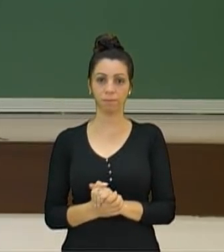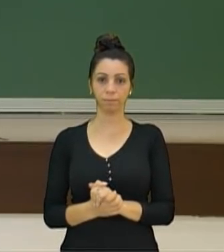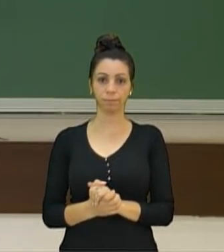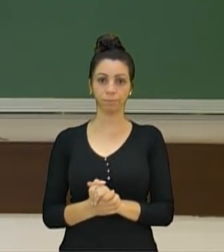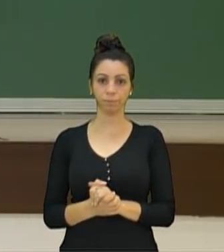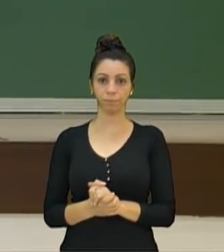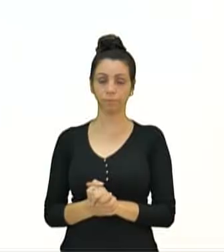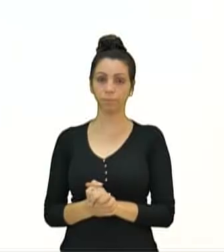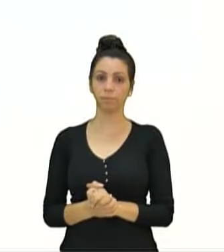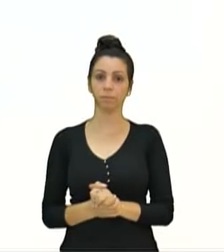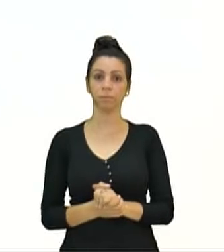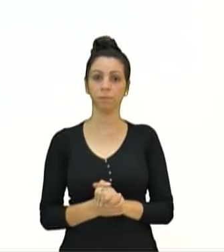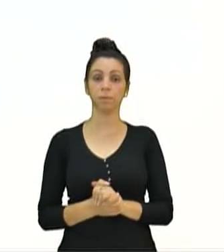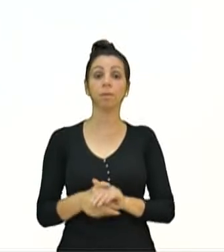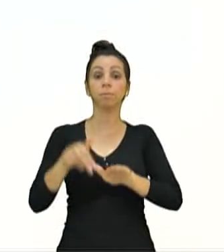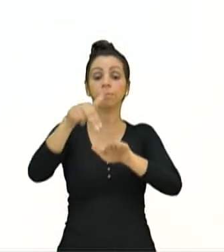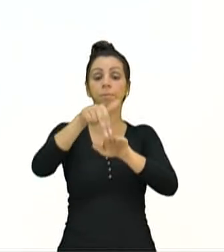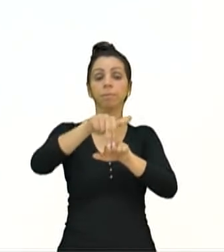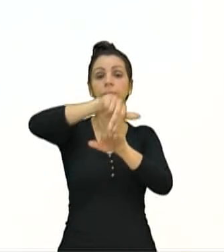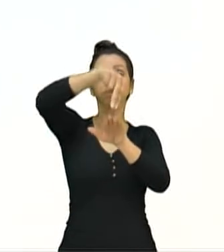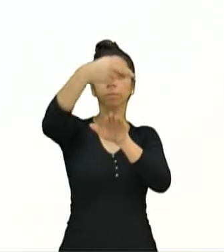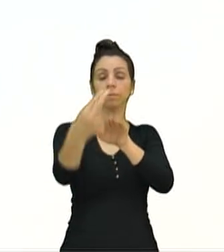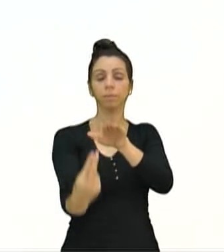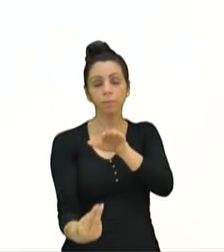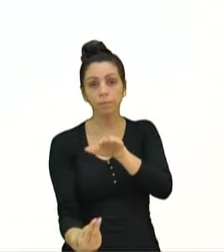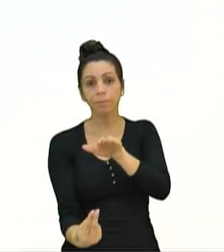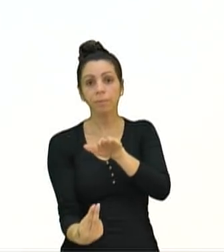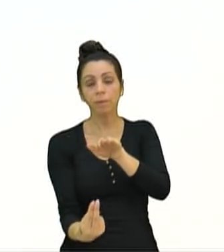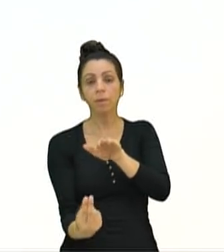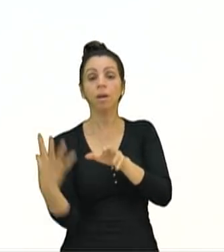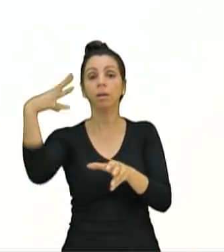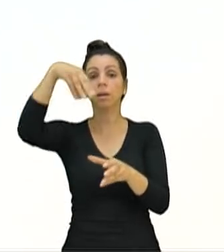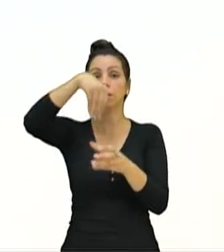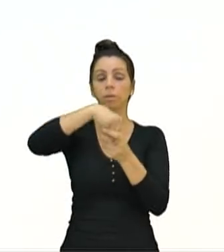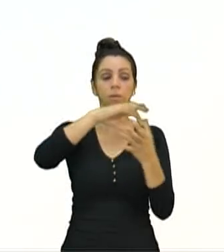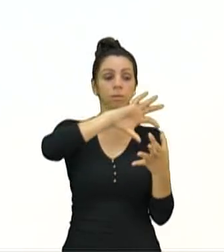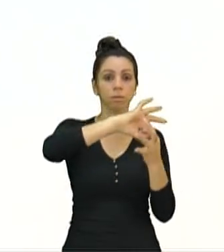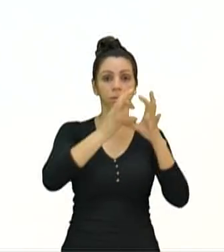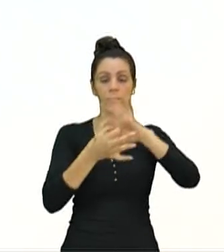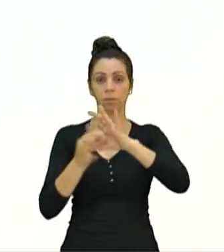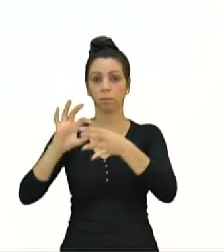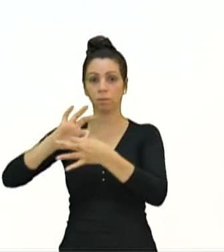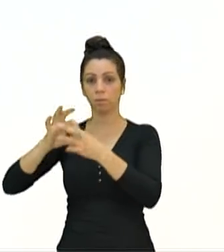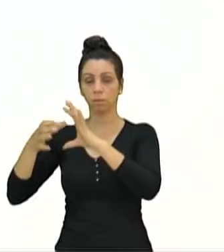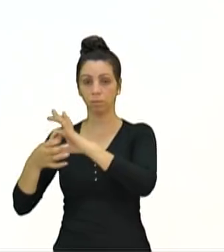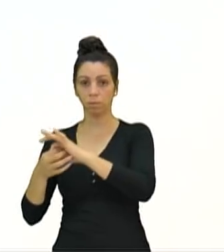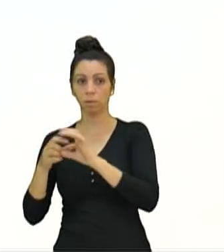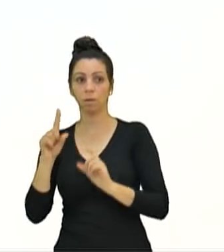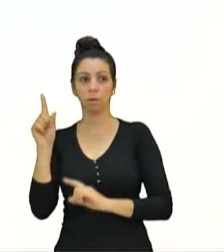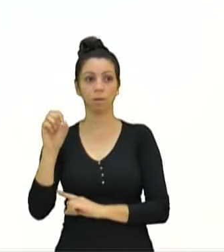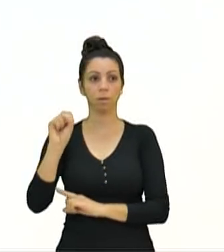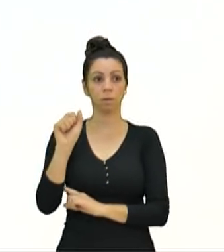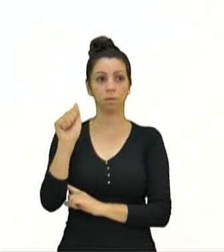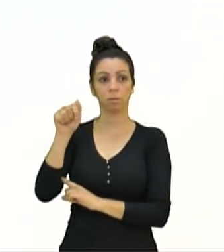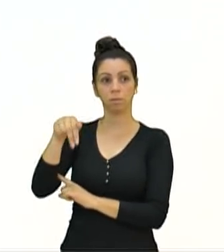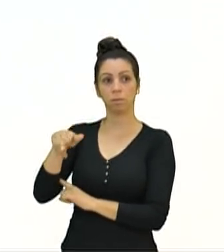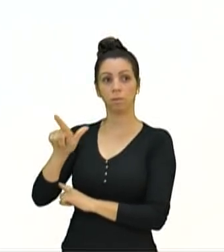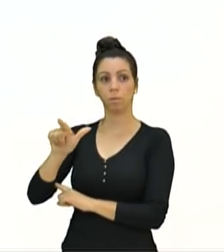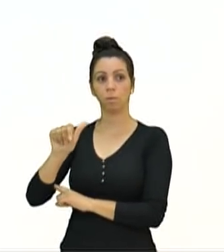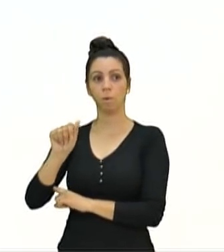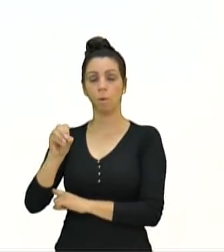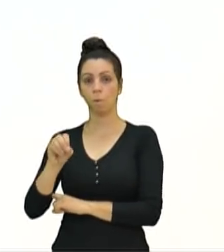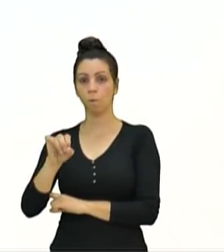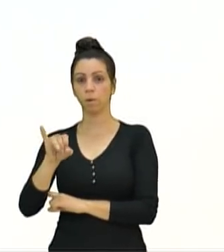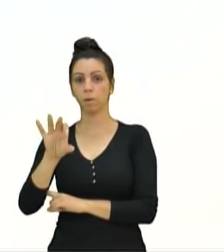Os saltos ornamentais foram incluídos no programa olímpico pela primeira vez em St. Louis,